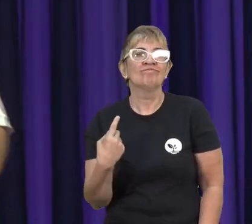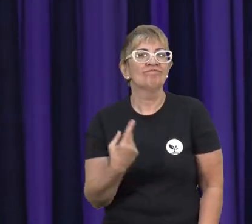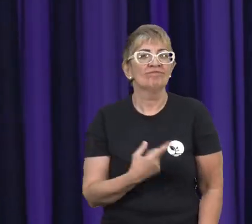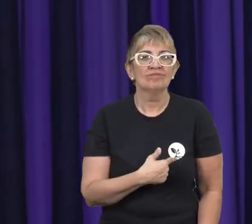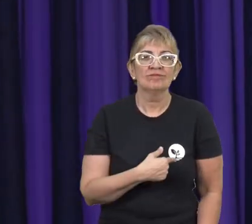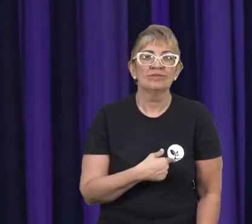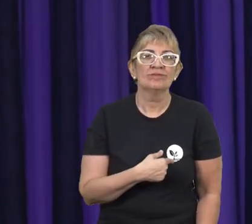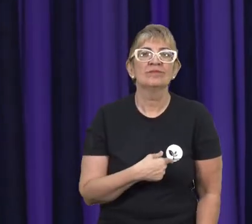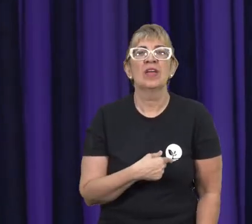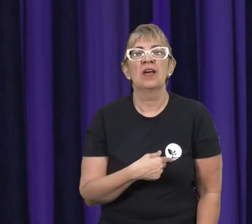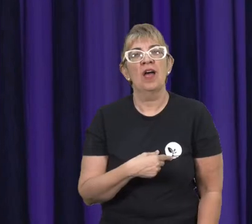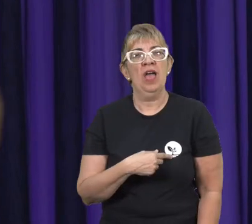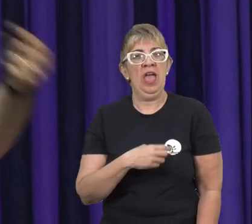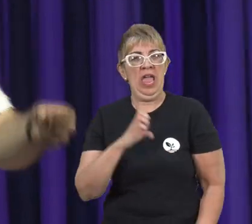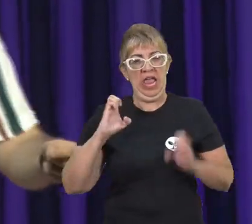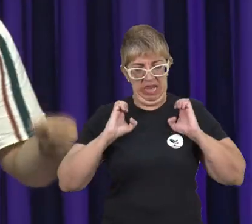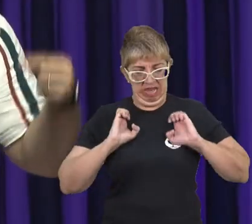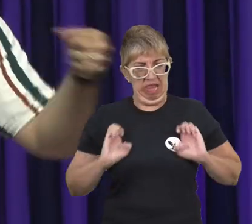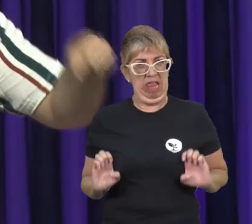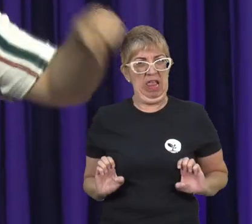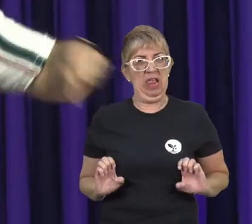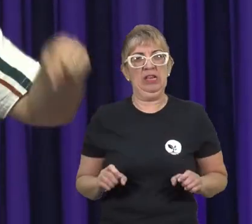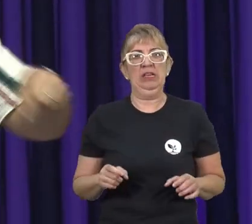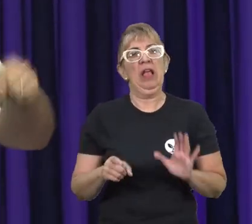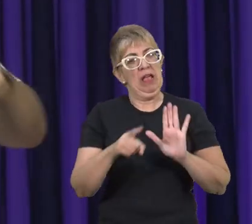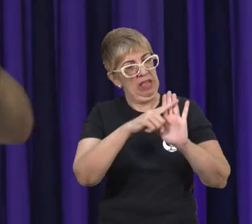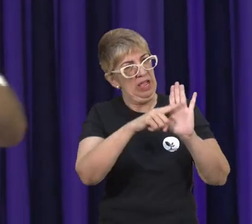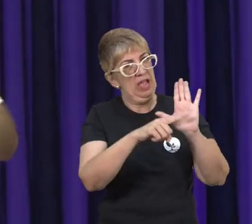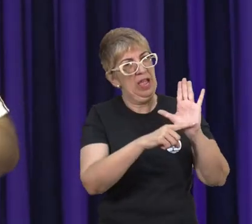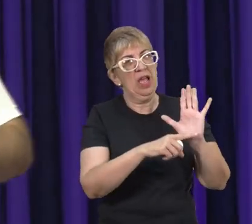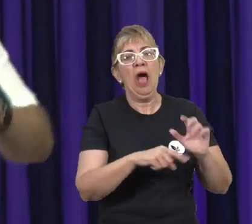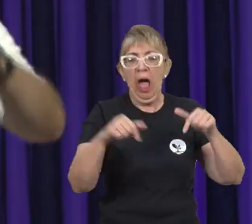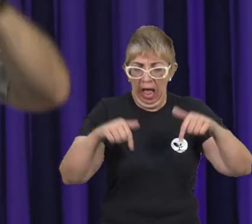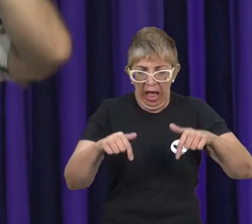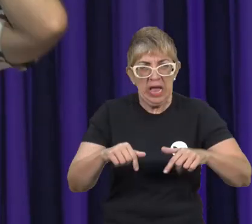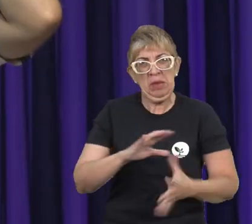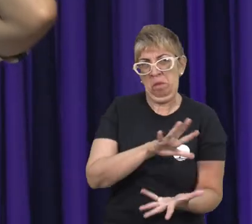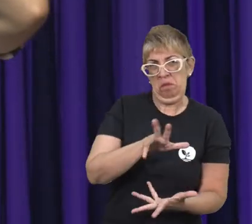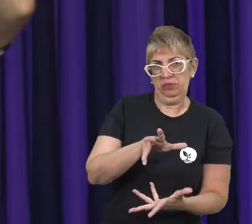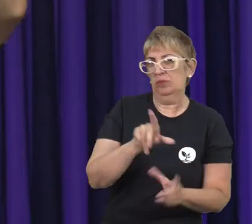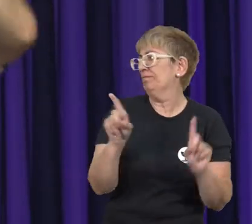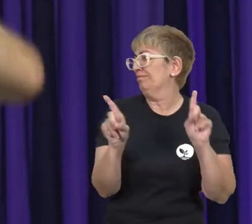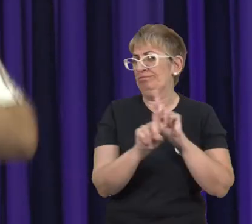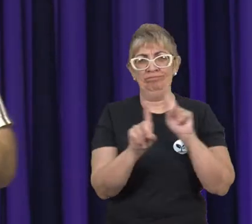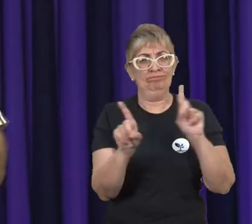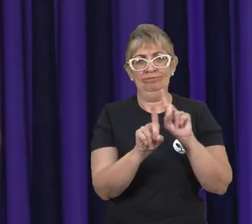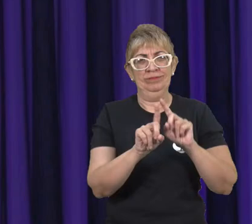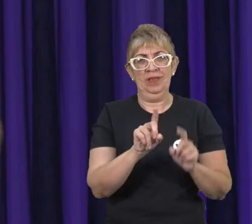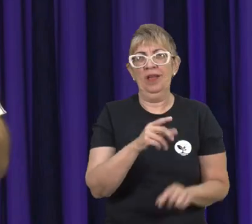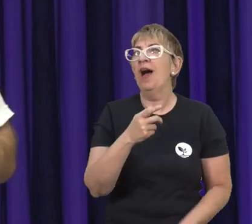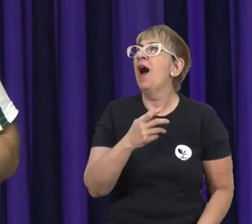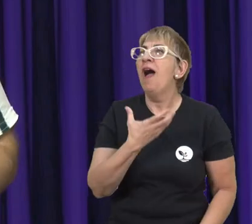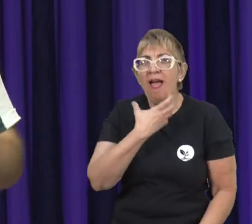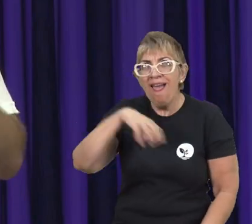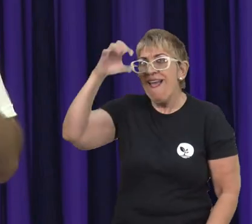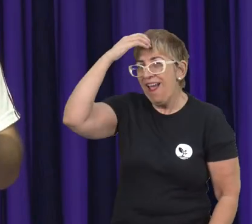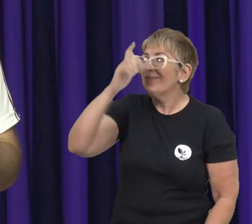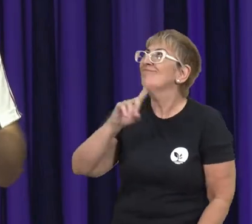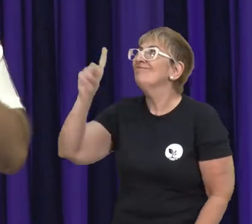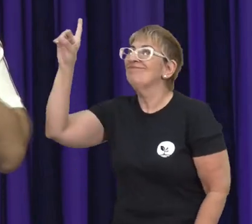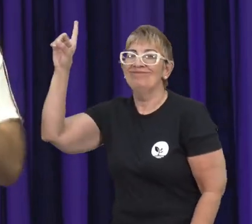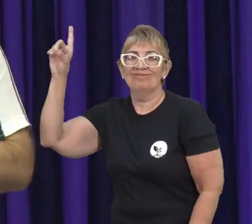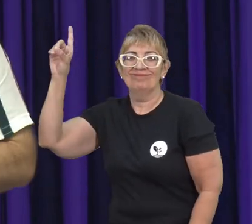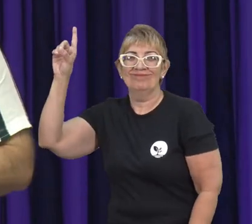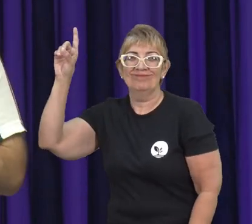na ética e nas normas desse reino, deste mundo, mas sim desse reino vindouro. Isso significa também a